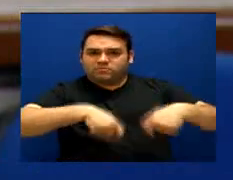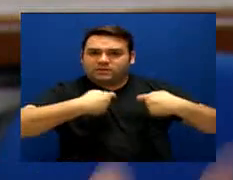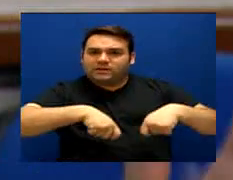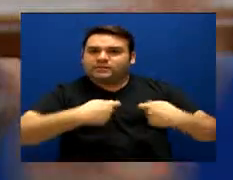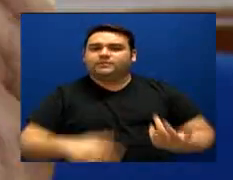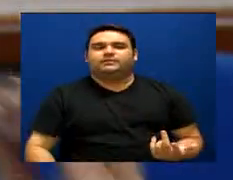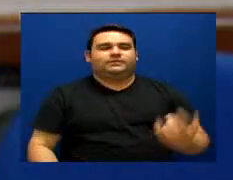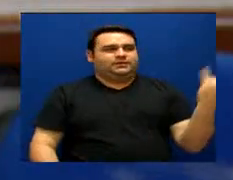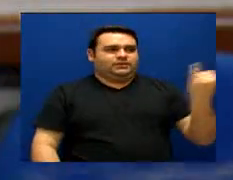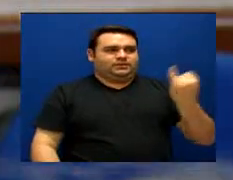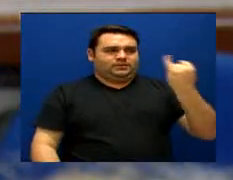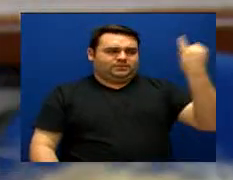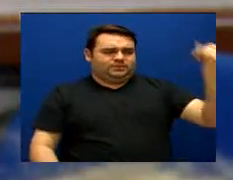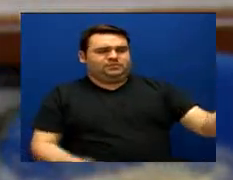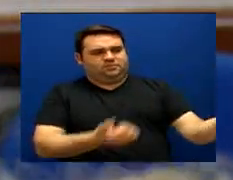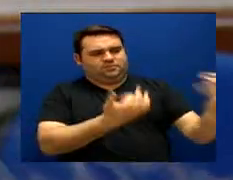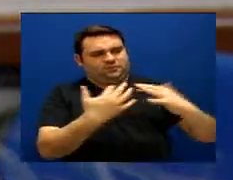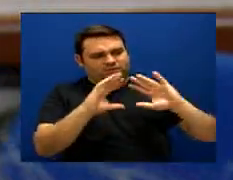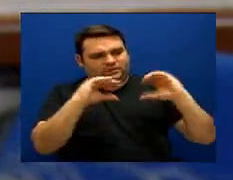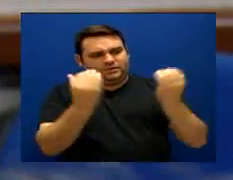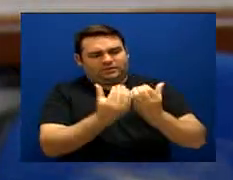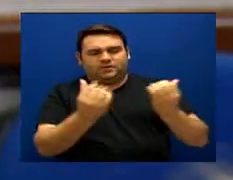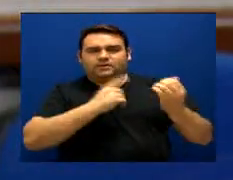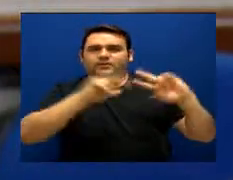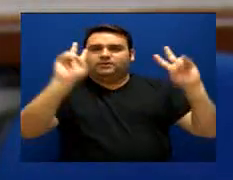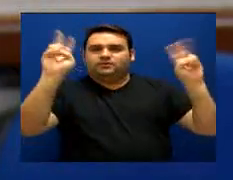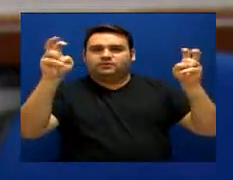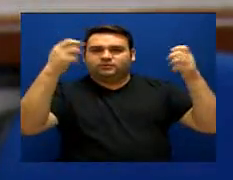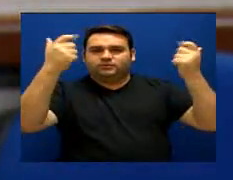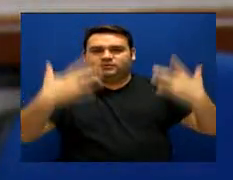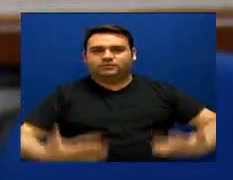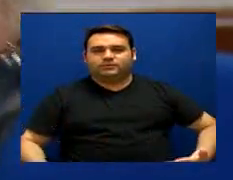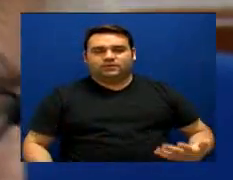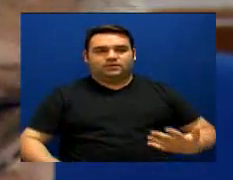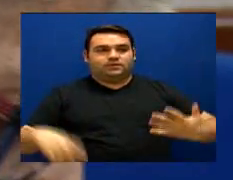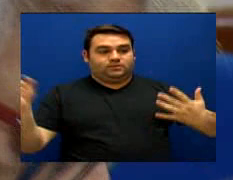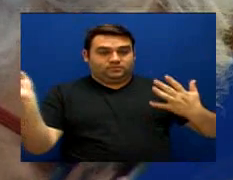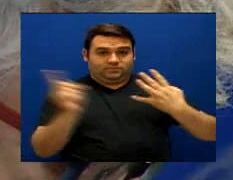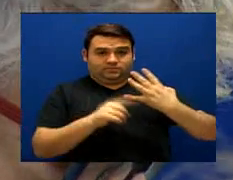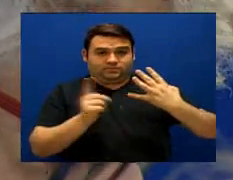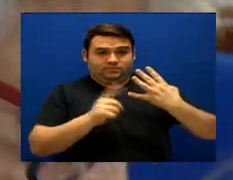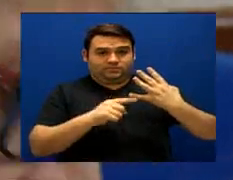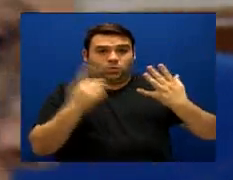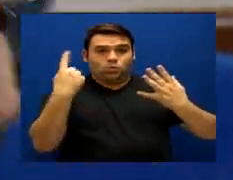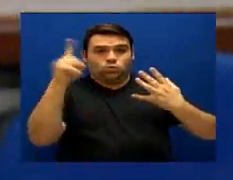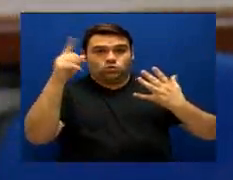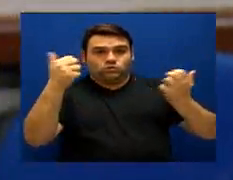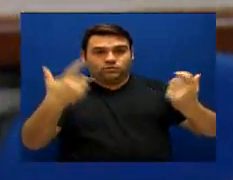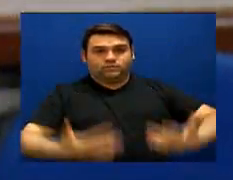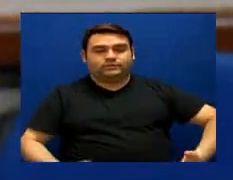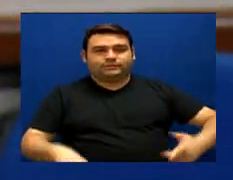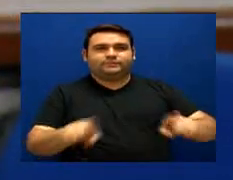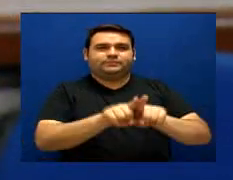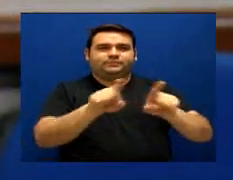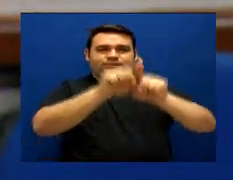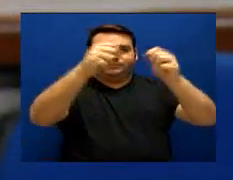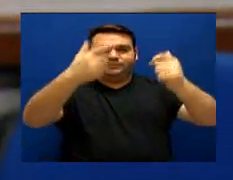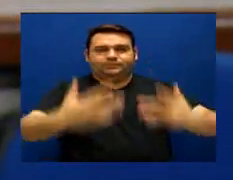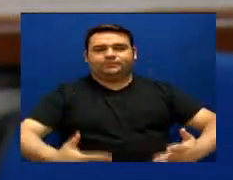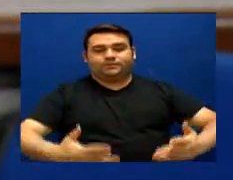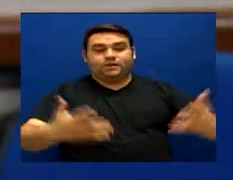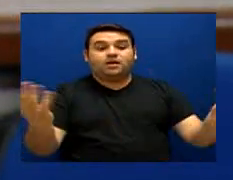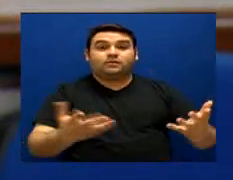desse plenário, desse tema de discussão. E a última questão, eu gostaria de dizer